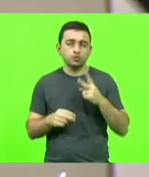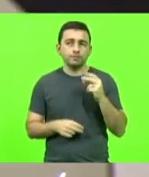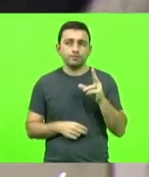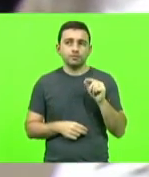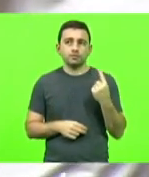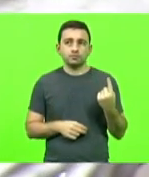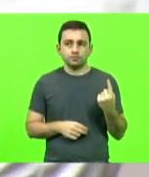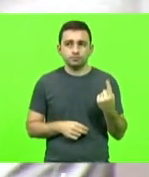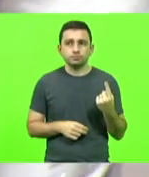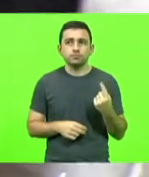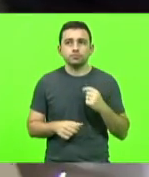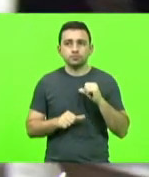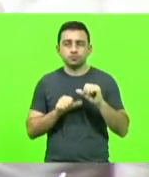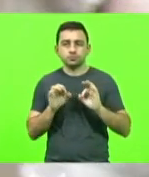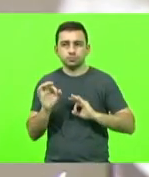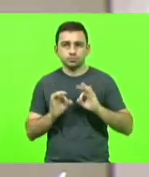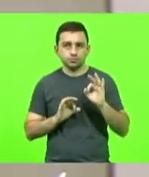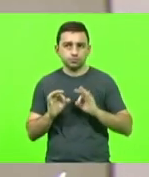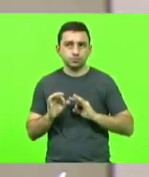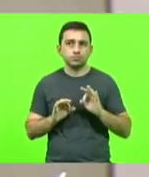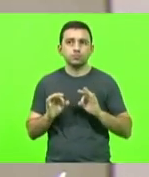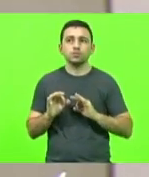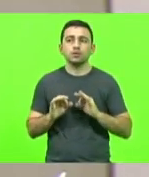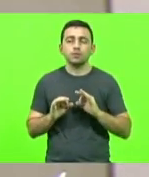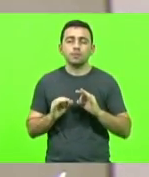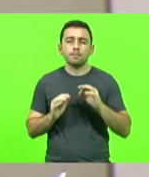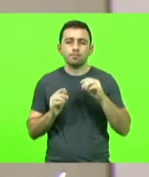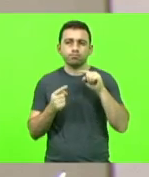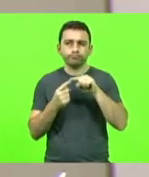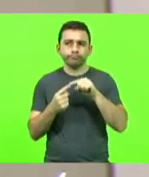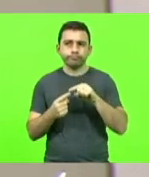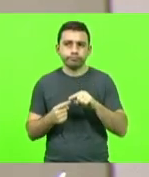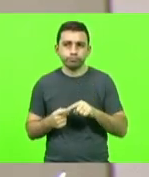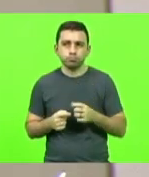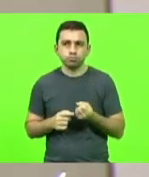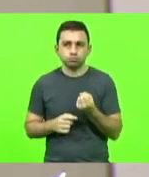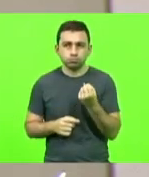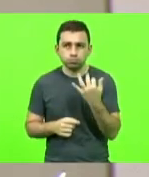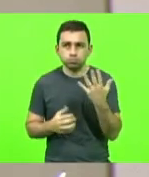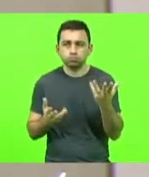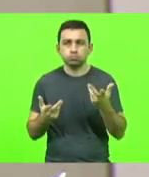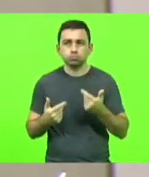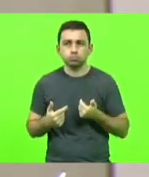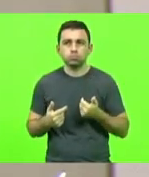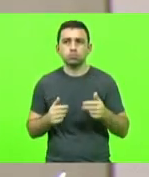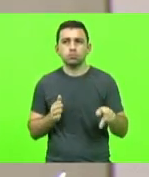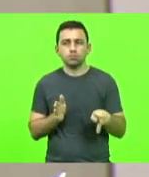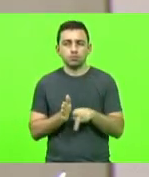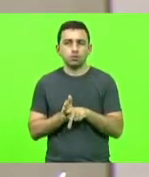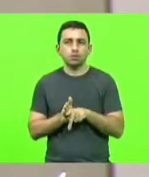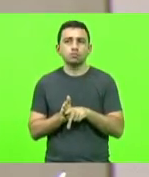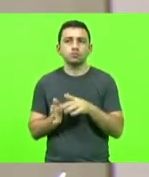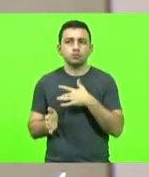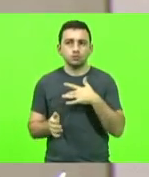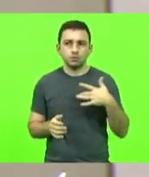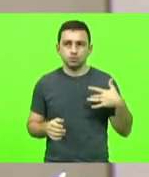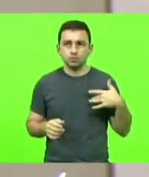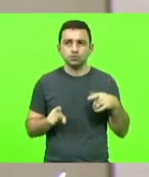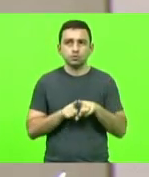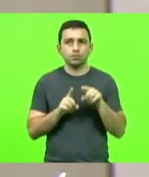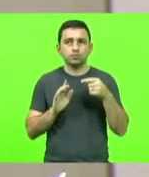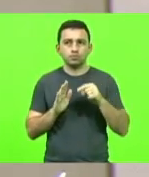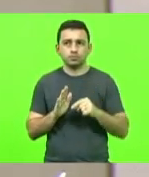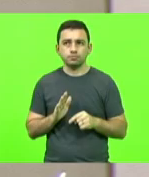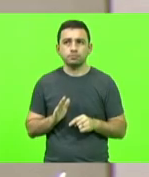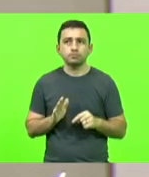das metas quantitativas e qualitativas contratualizadas pelos prestadores de serviço de saúde de média e alta complexidade